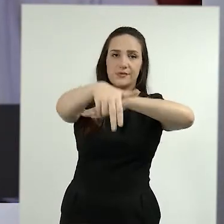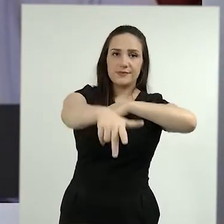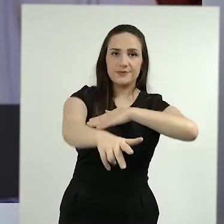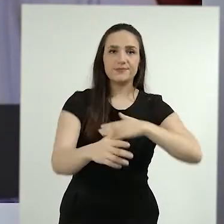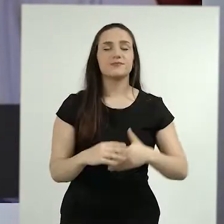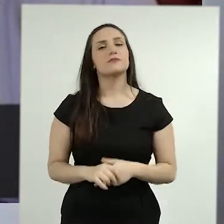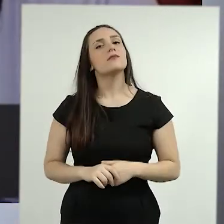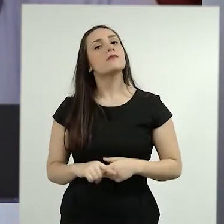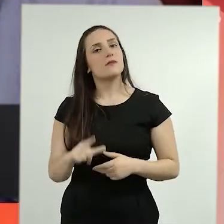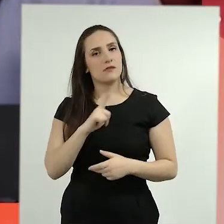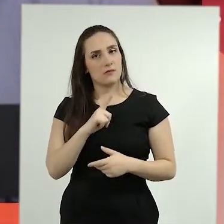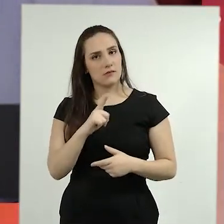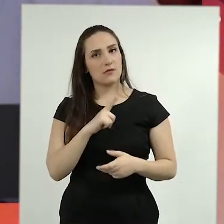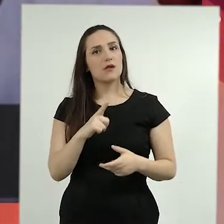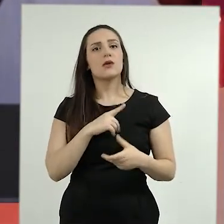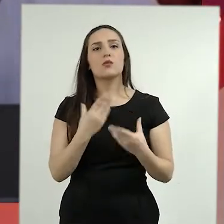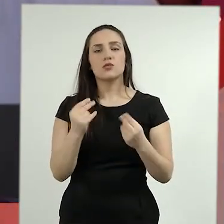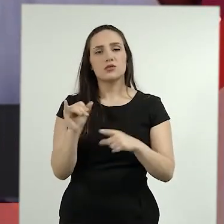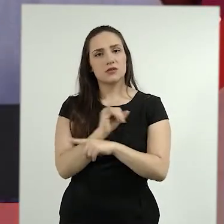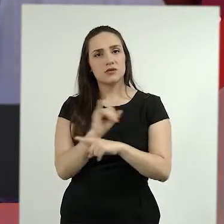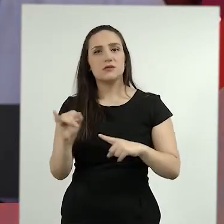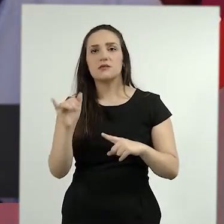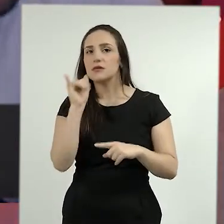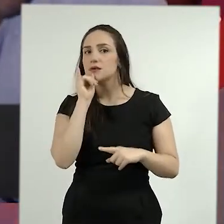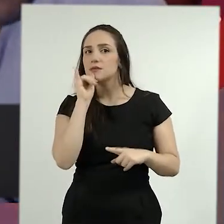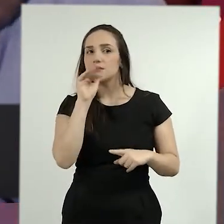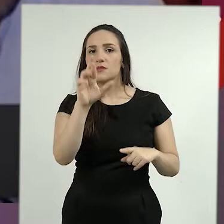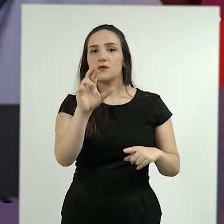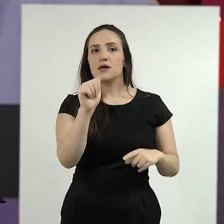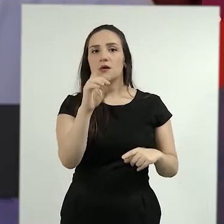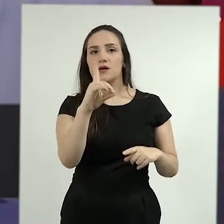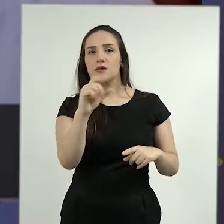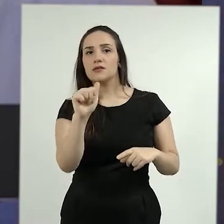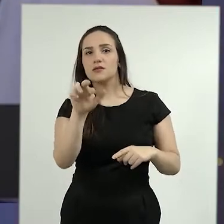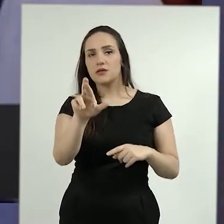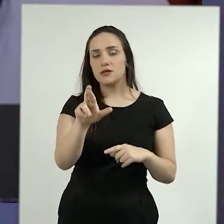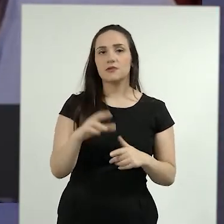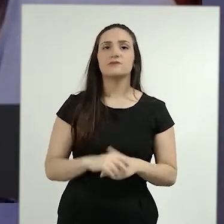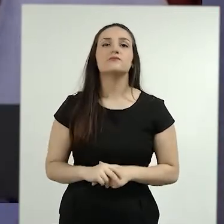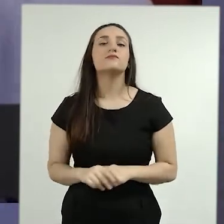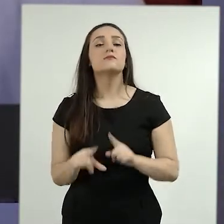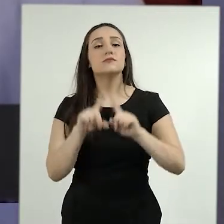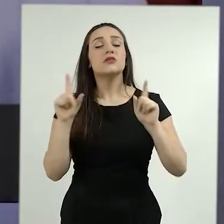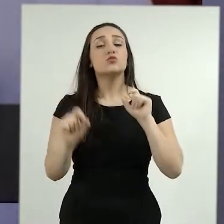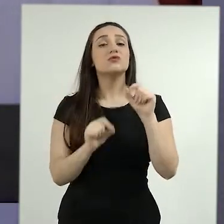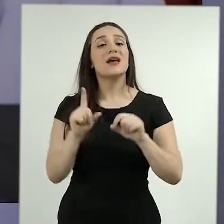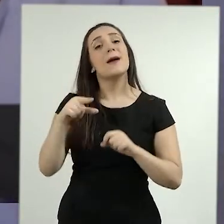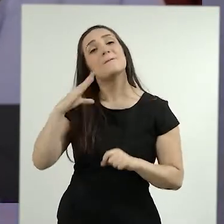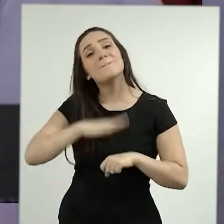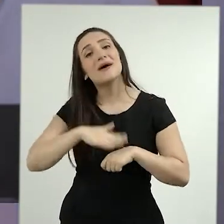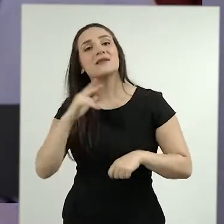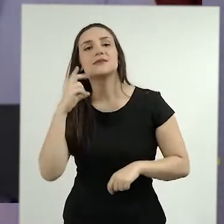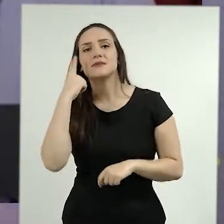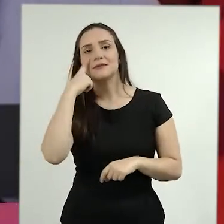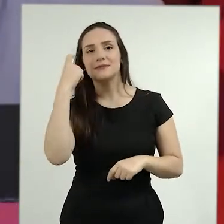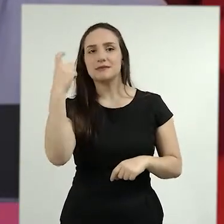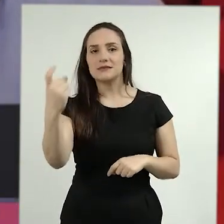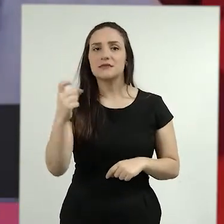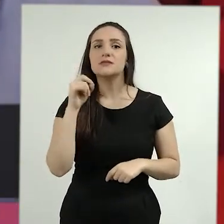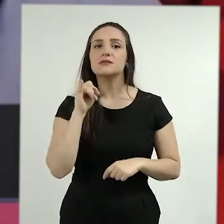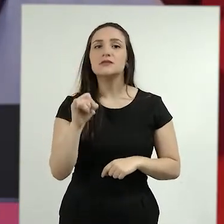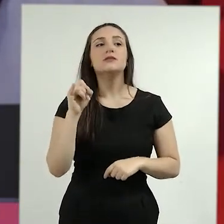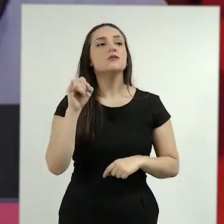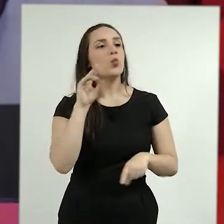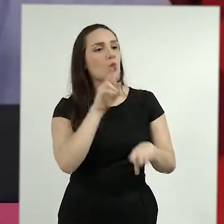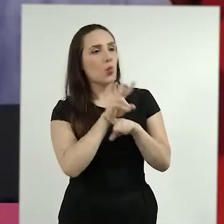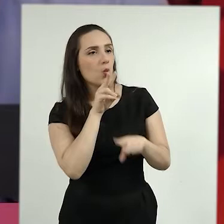espécies selvagens. Existem diversas maneiras, né, os radares, mas o mais interessante que esse estudo proporciona para a gente